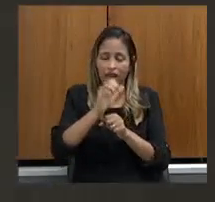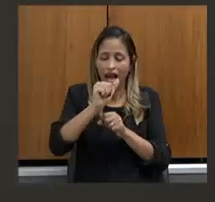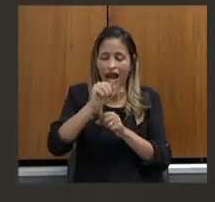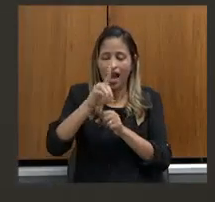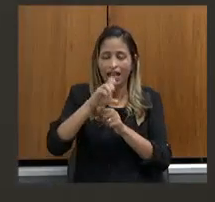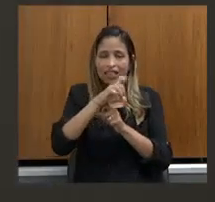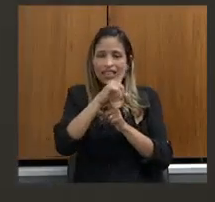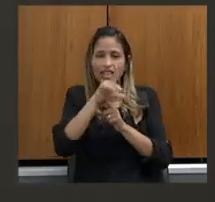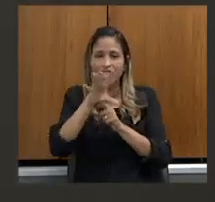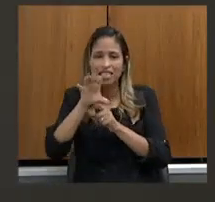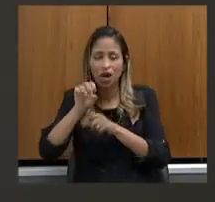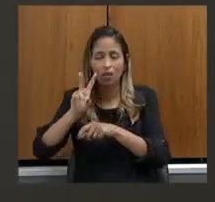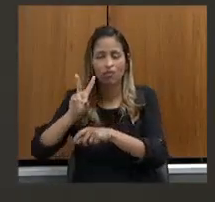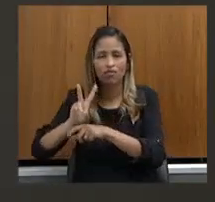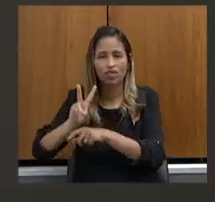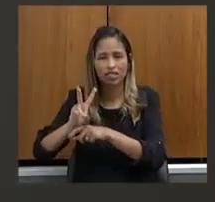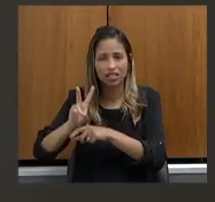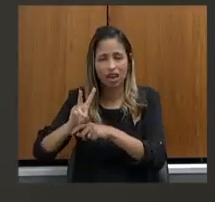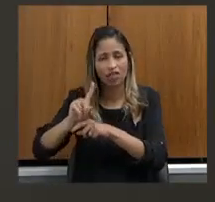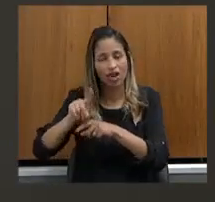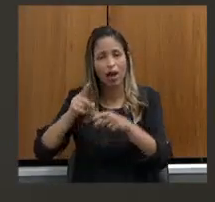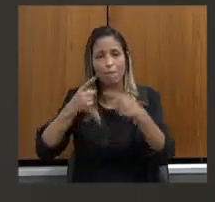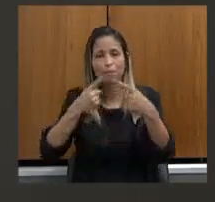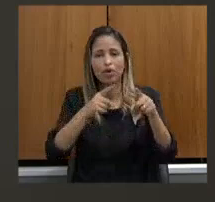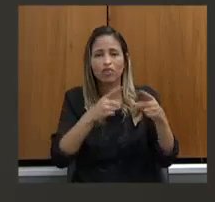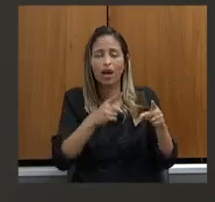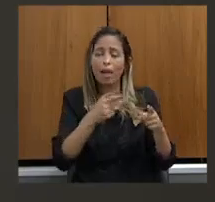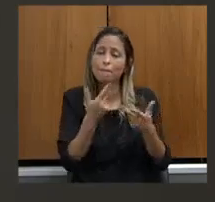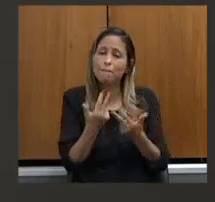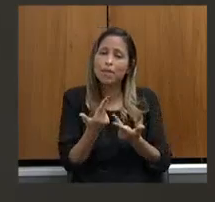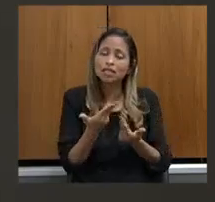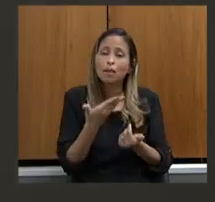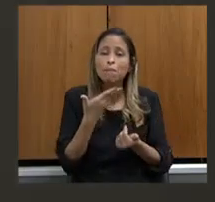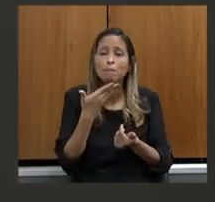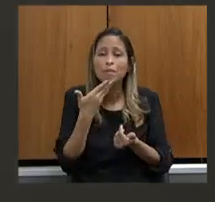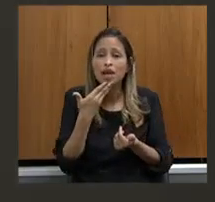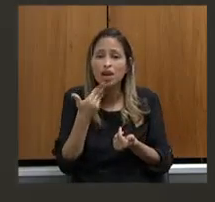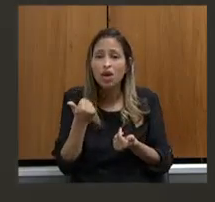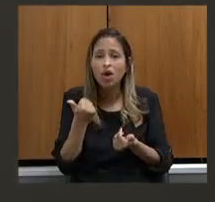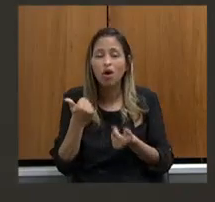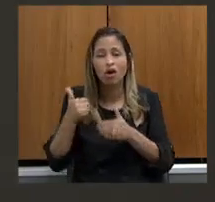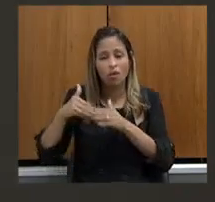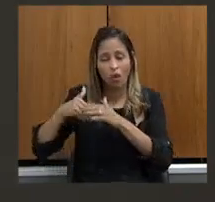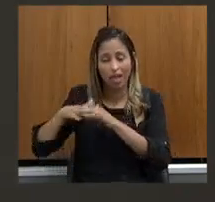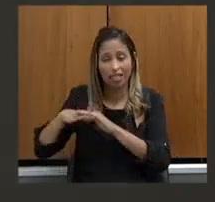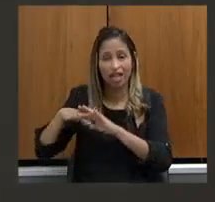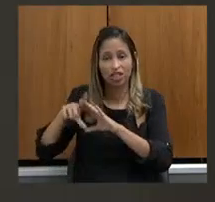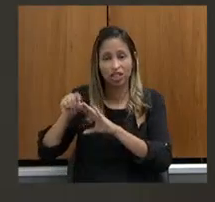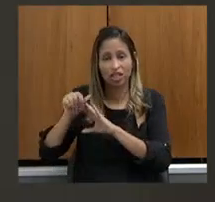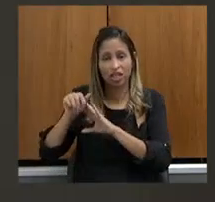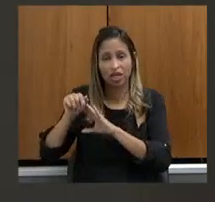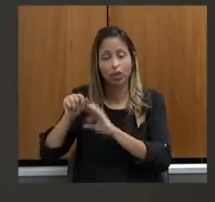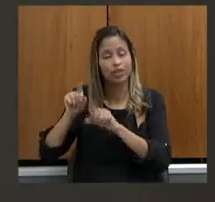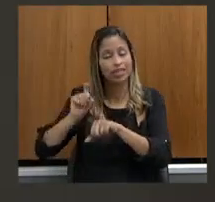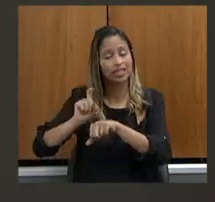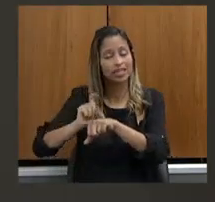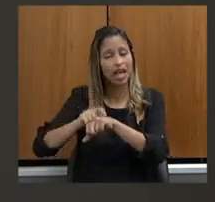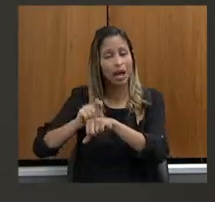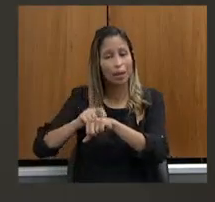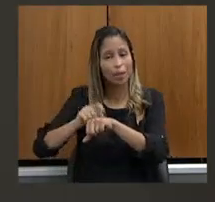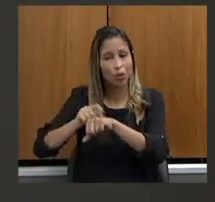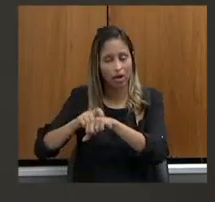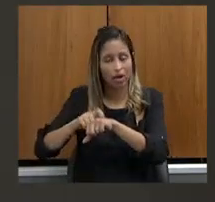recuperação fiscal vai provocar da mesma forma uma melhoria do fluxo de caixa temporário a organização